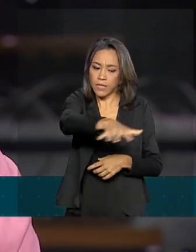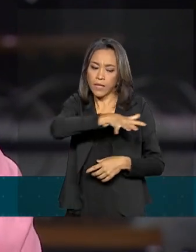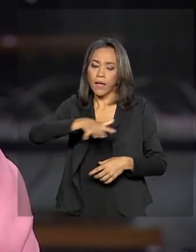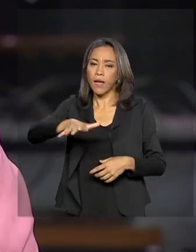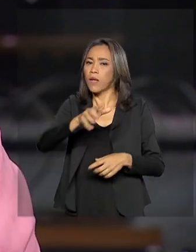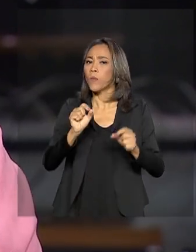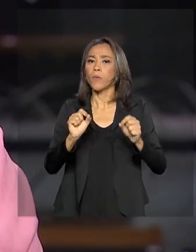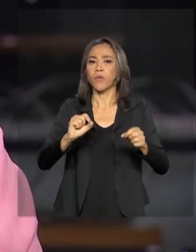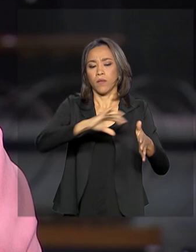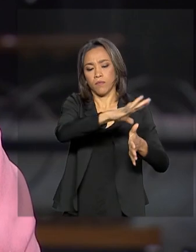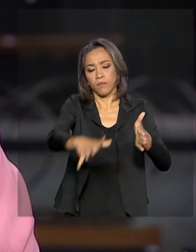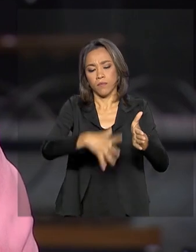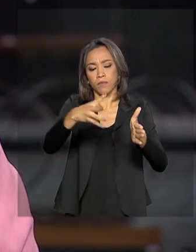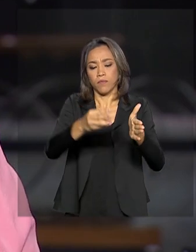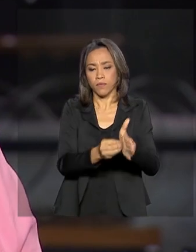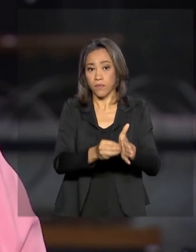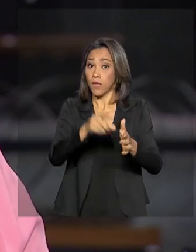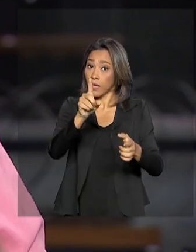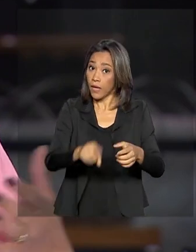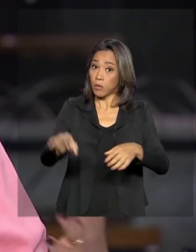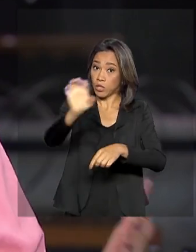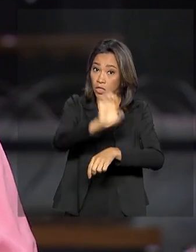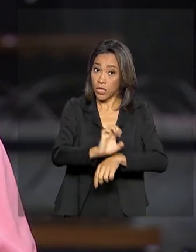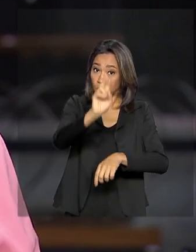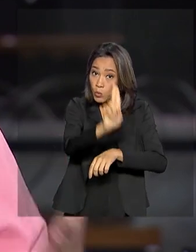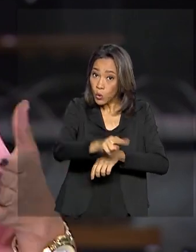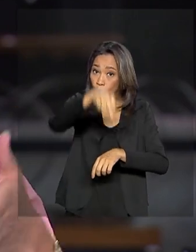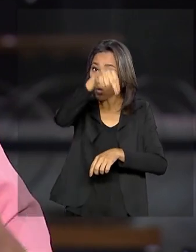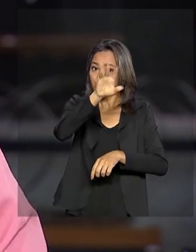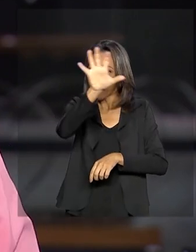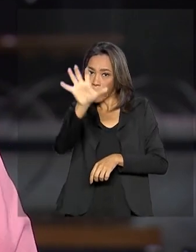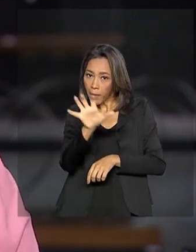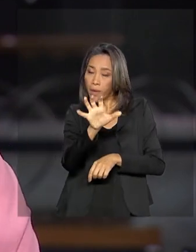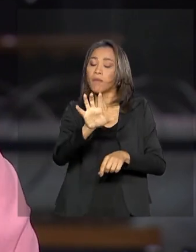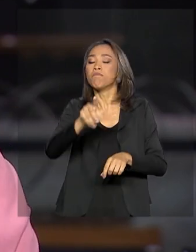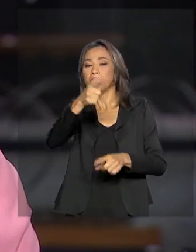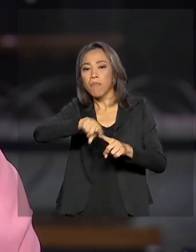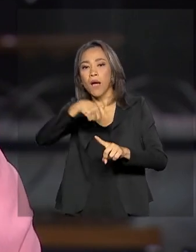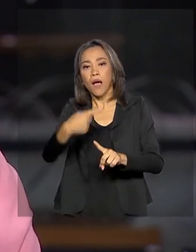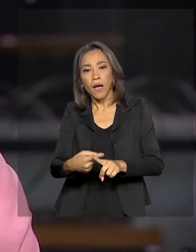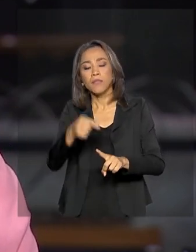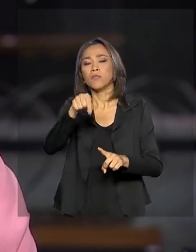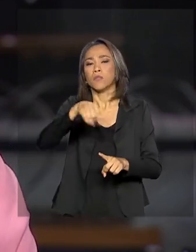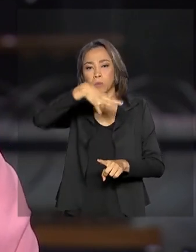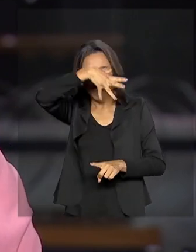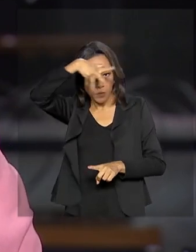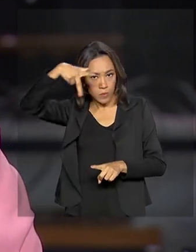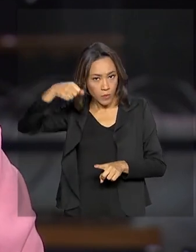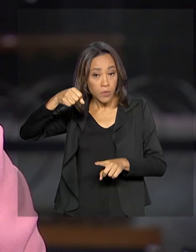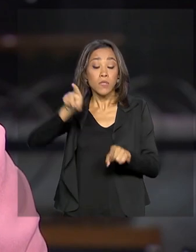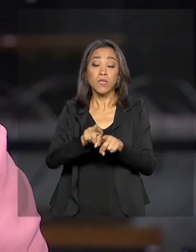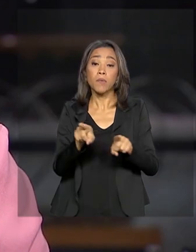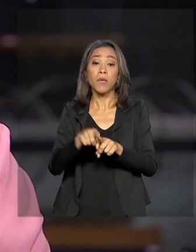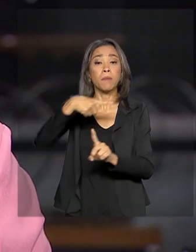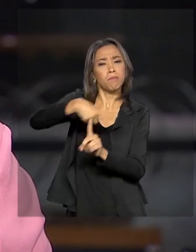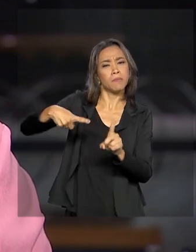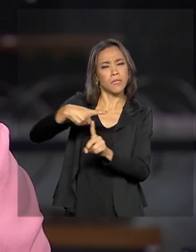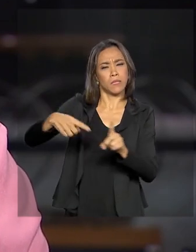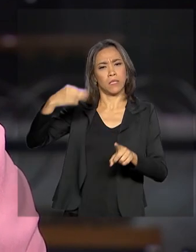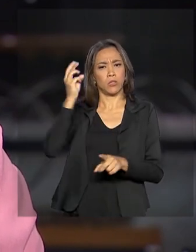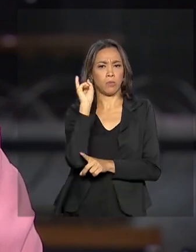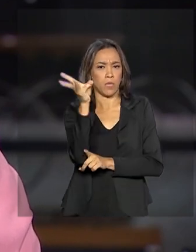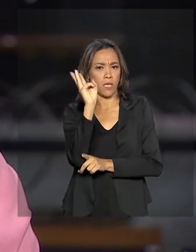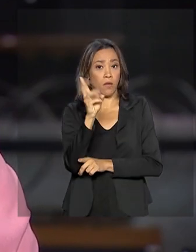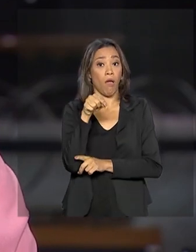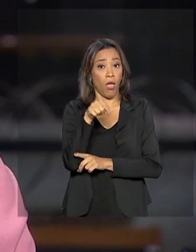Legal, que é formada pelos estados da região norte do país, mais o Mato Grosso e parte do Maranhão. A área corresponde a mais de